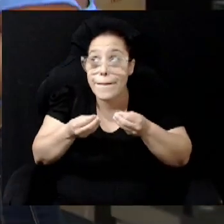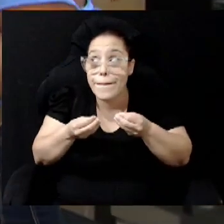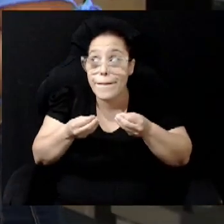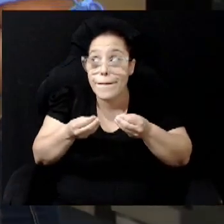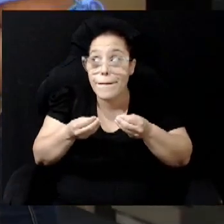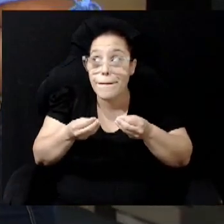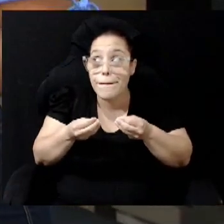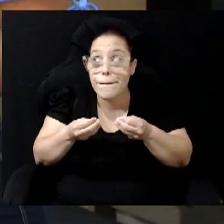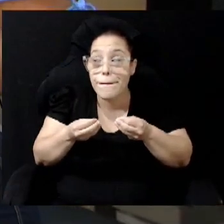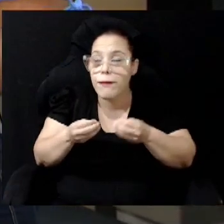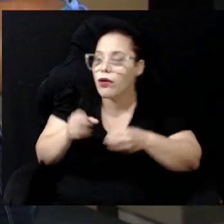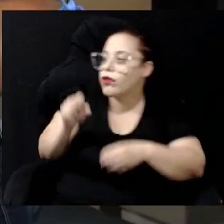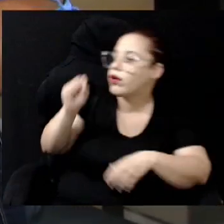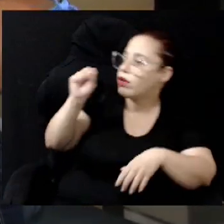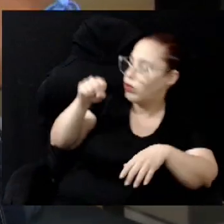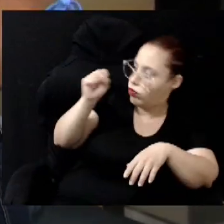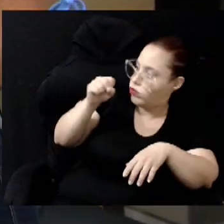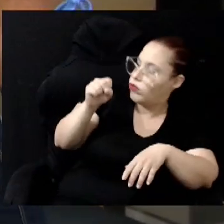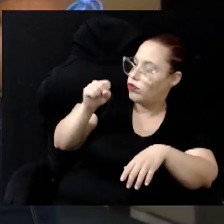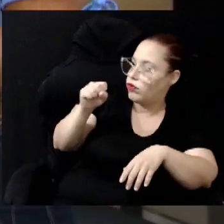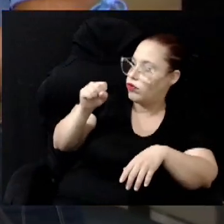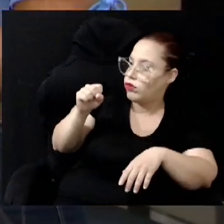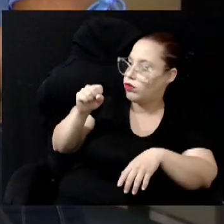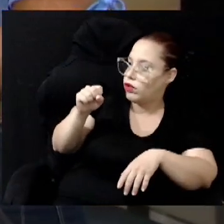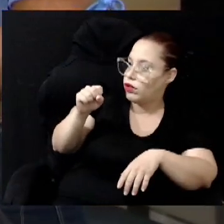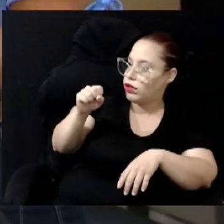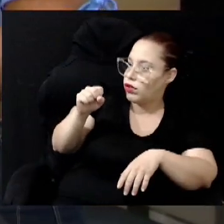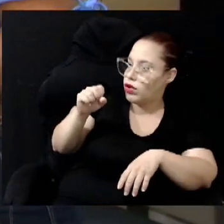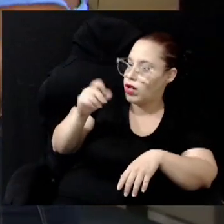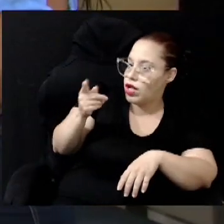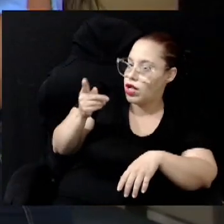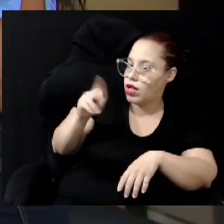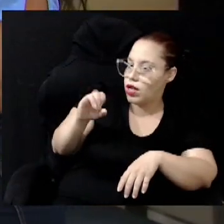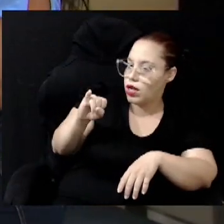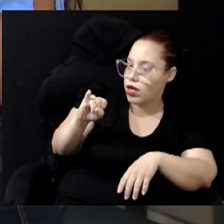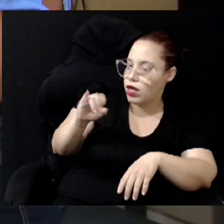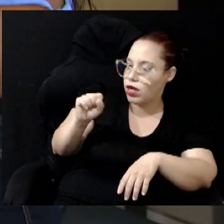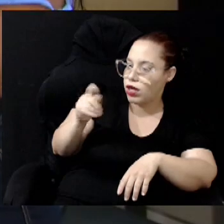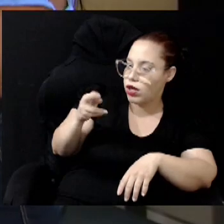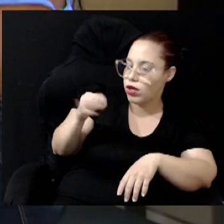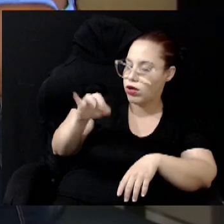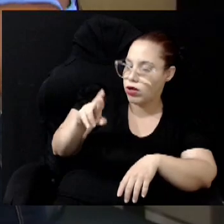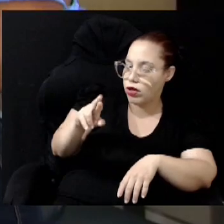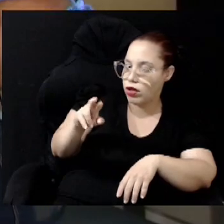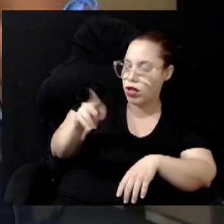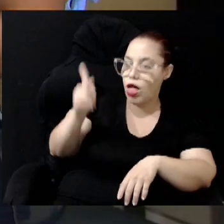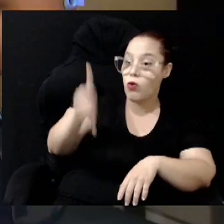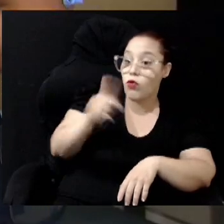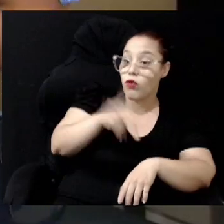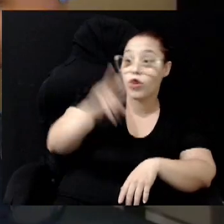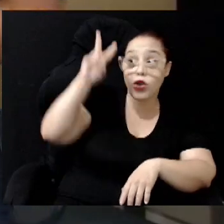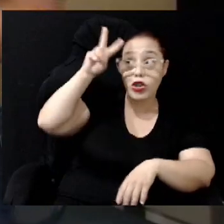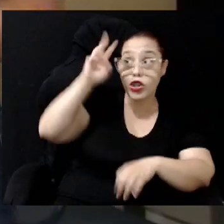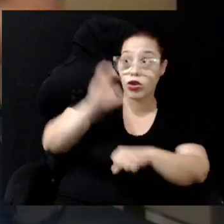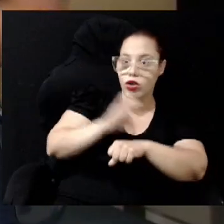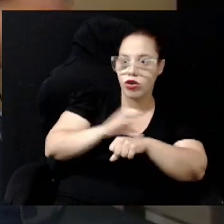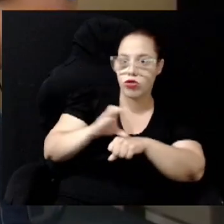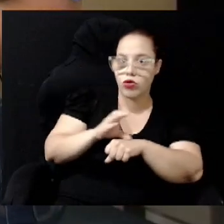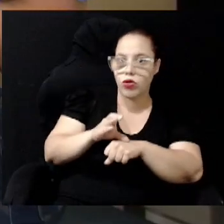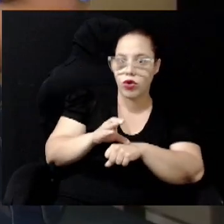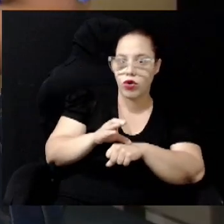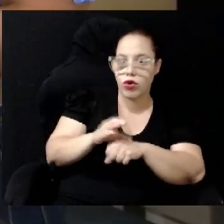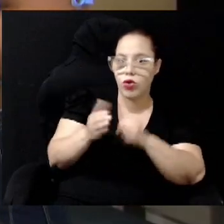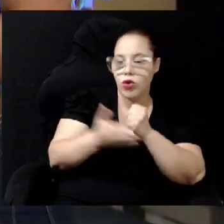Sim. Inicialmente a gente pensa que um historiador vai ser só um professor de história de um curso do ensino básico